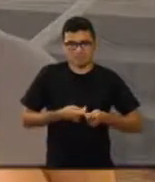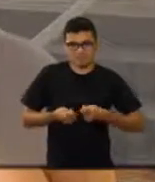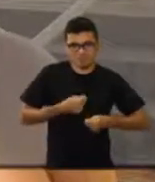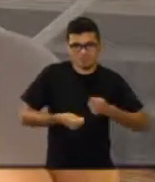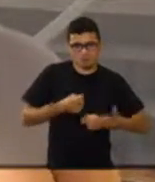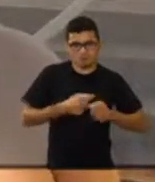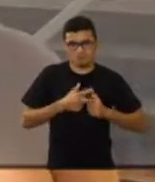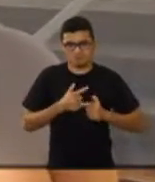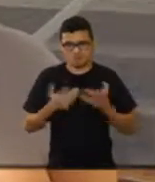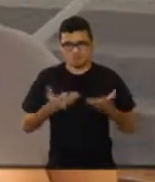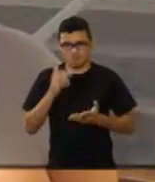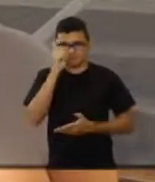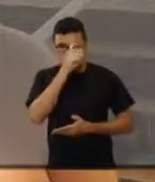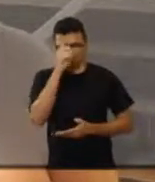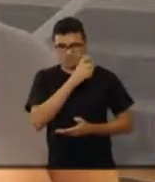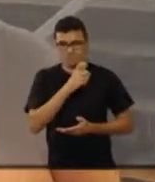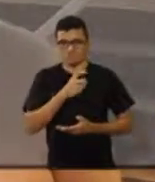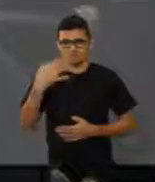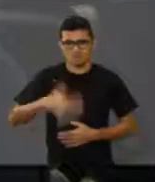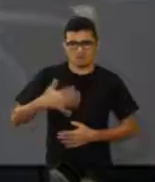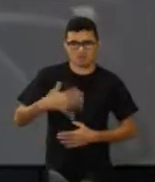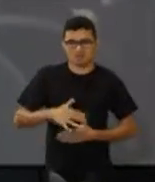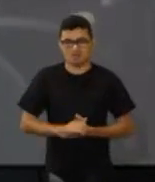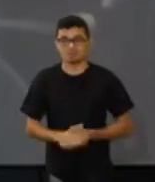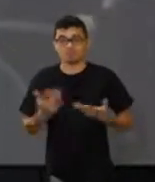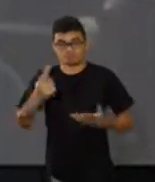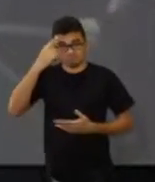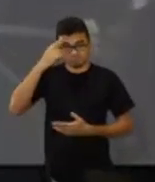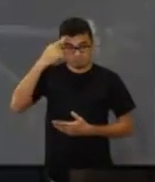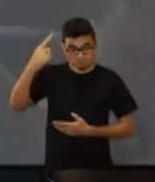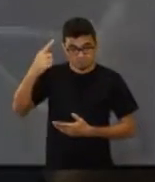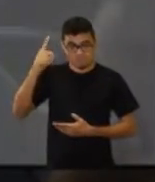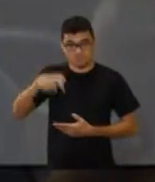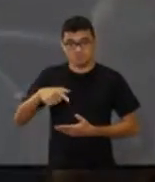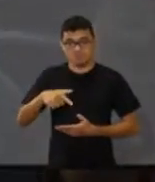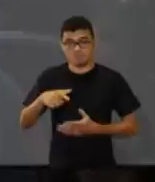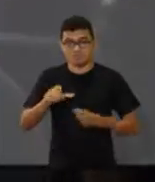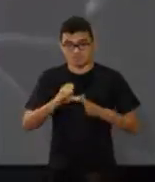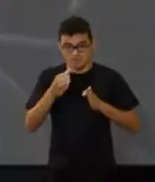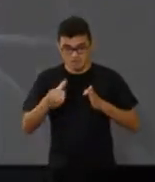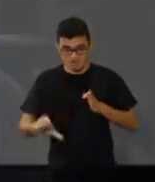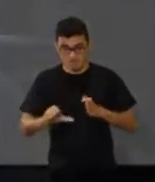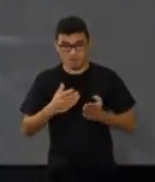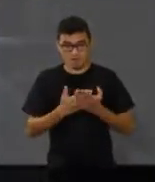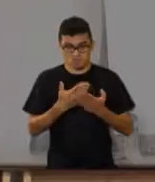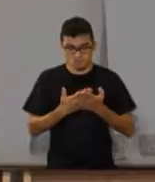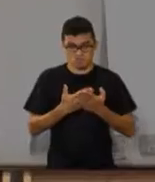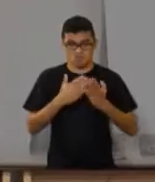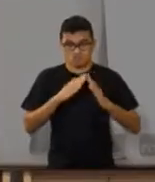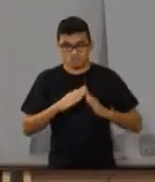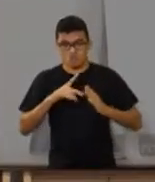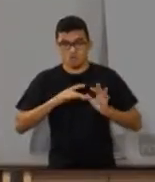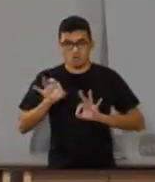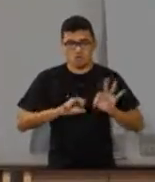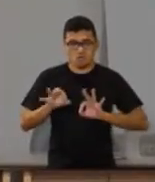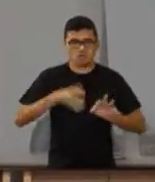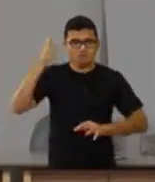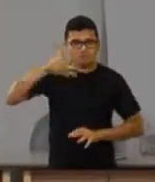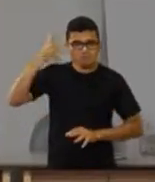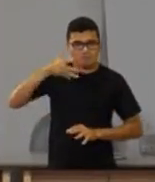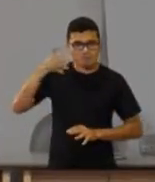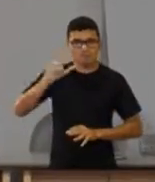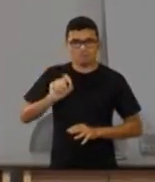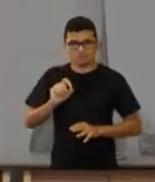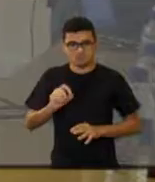tão difícil o custo de vida, tá tão caro, né? Pensando nisso, a Escola do Legislativo organizou a palestra